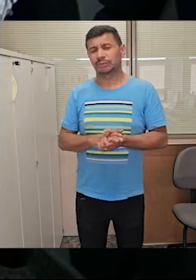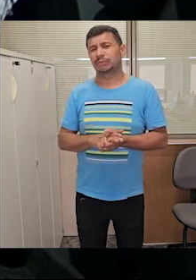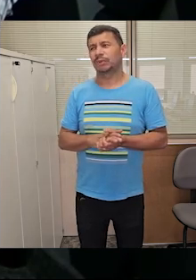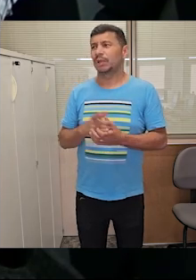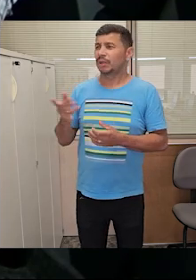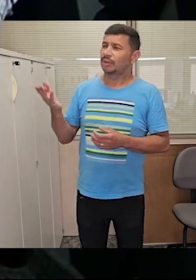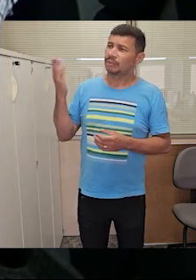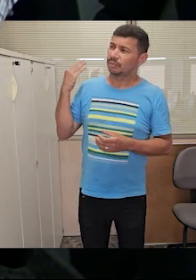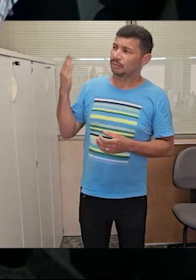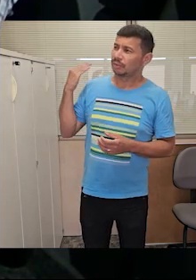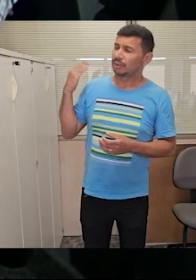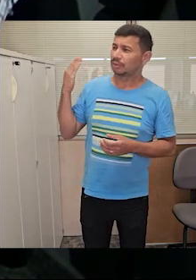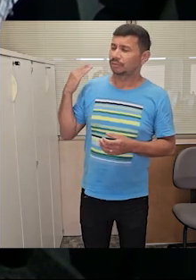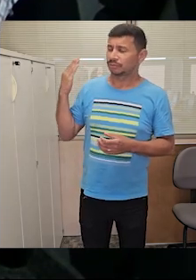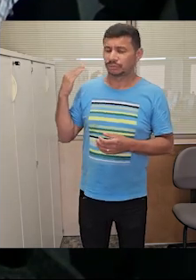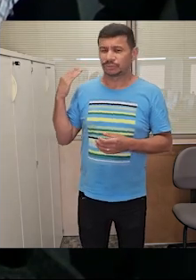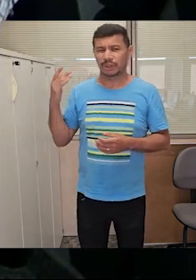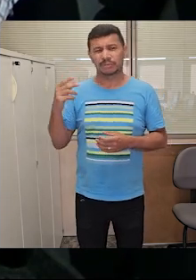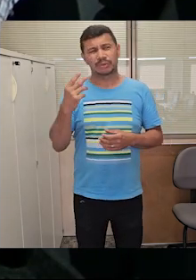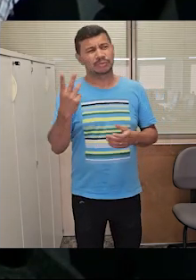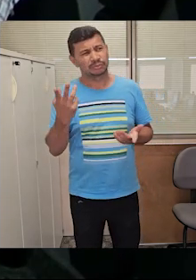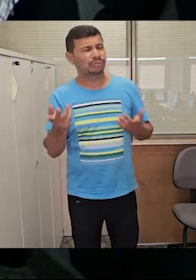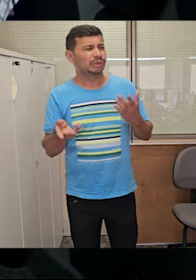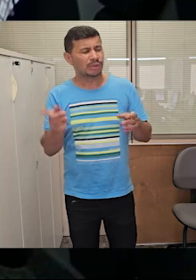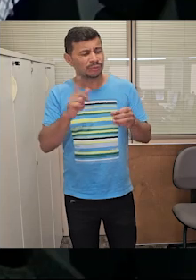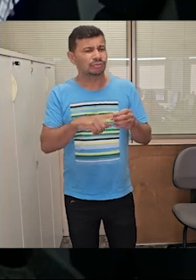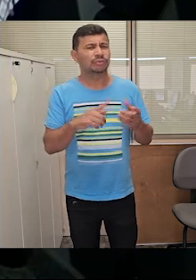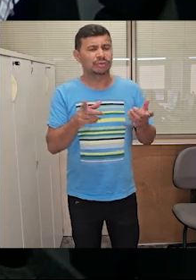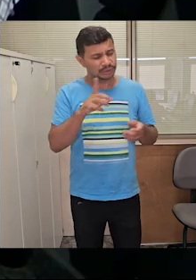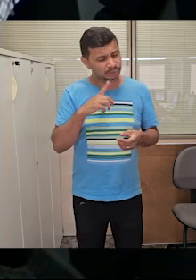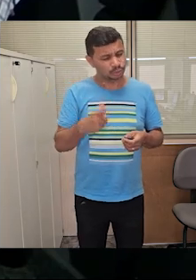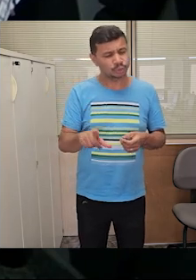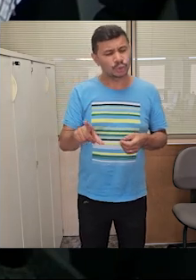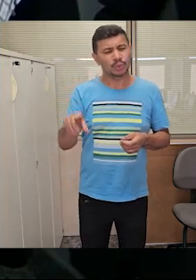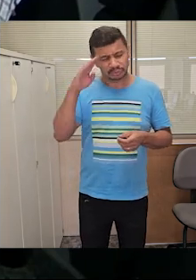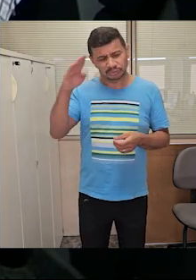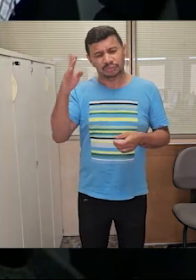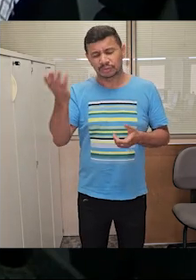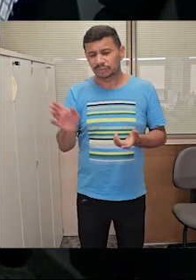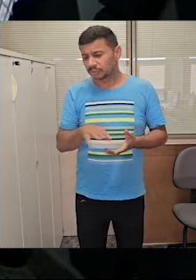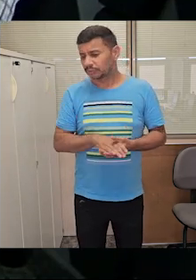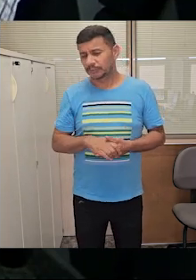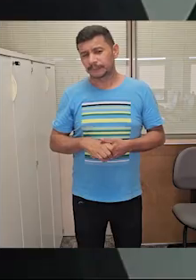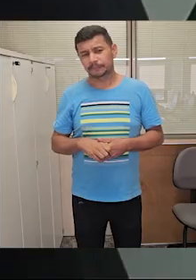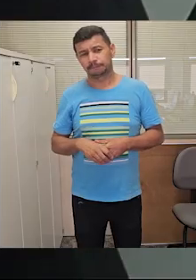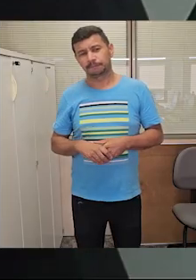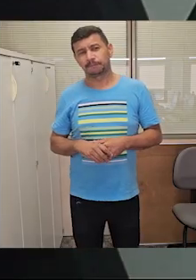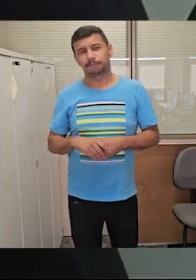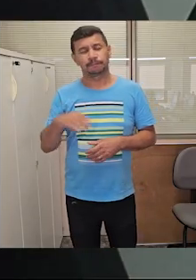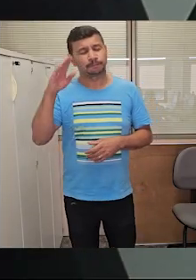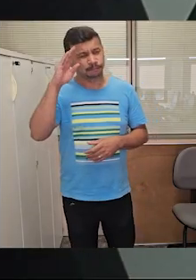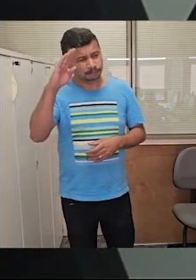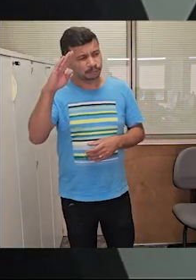há pouco tempo atrás, há 2 anos atrás. A gente poderia voltar a ter isso. Claro. A